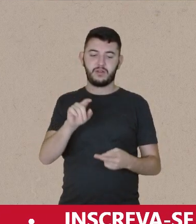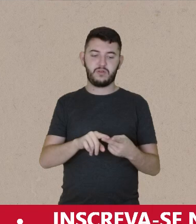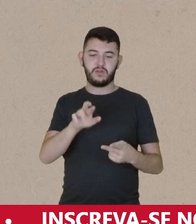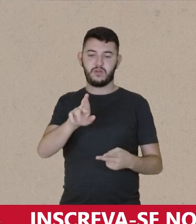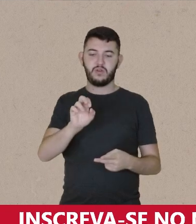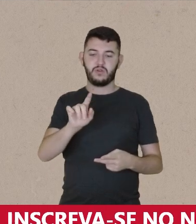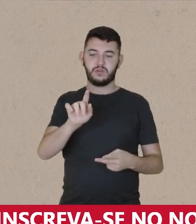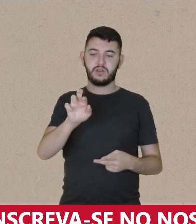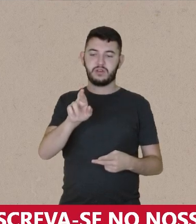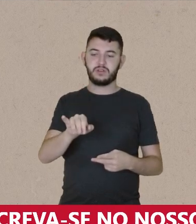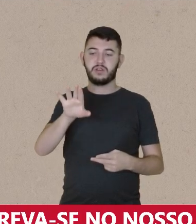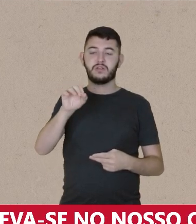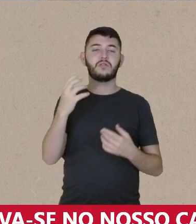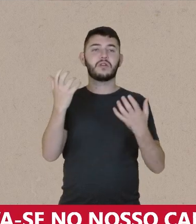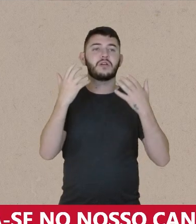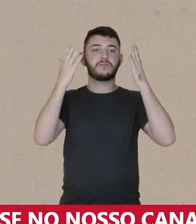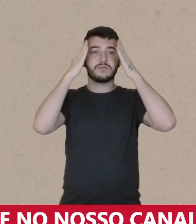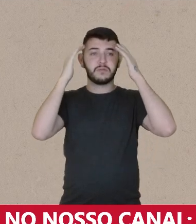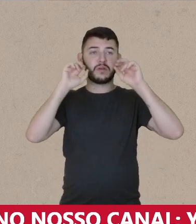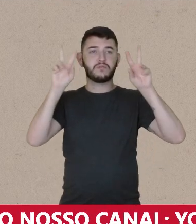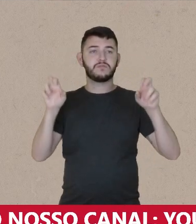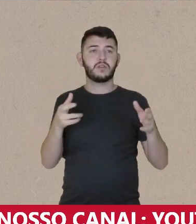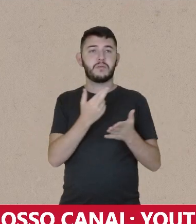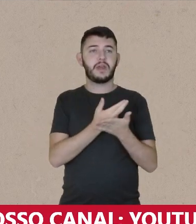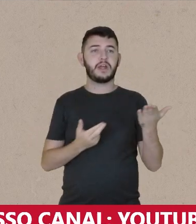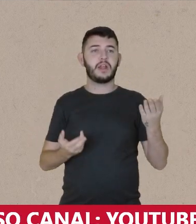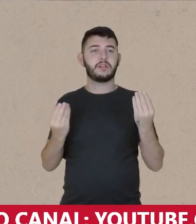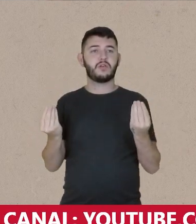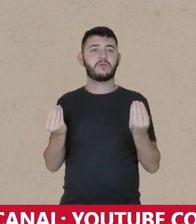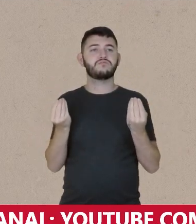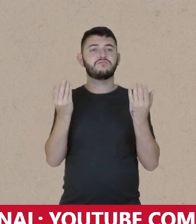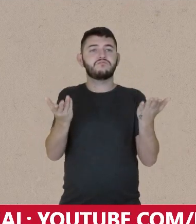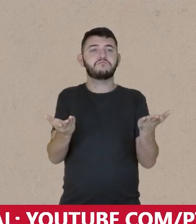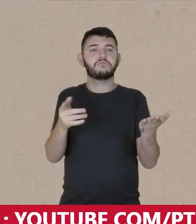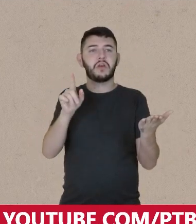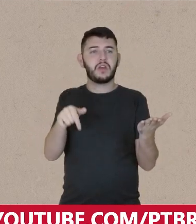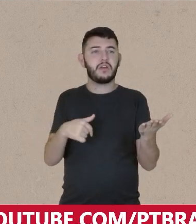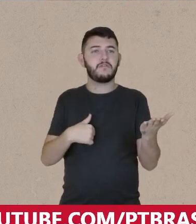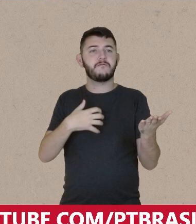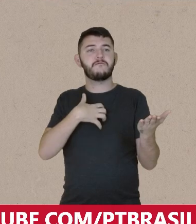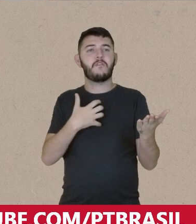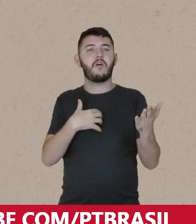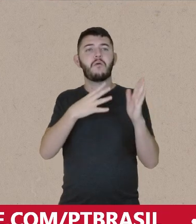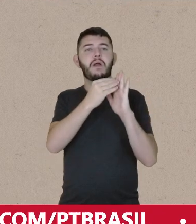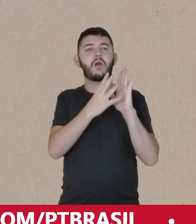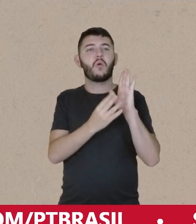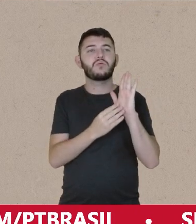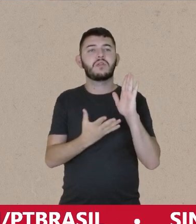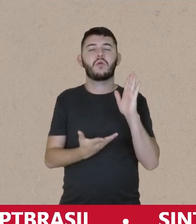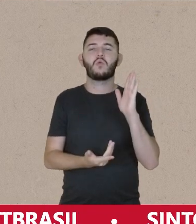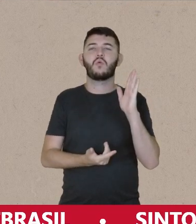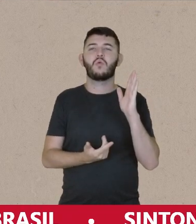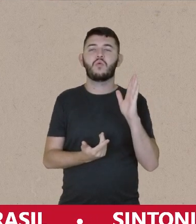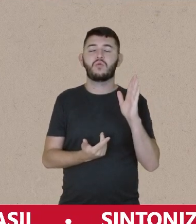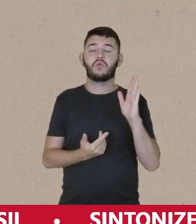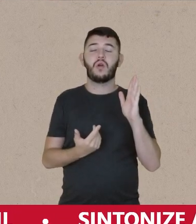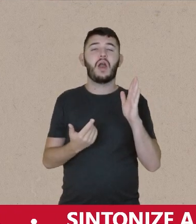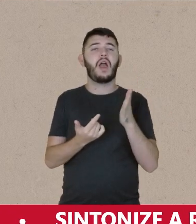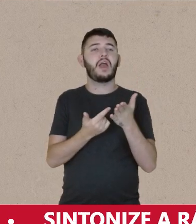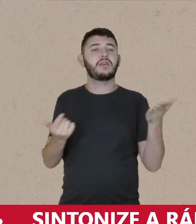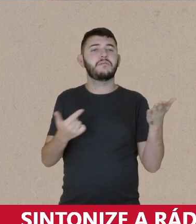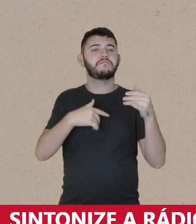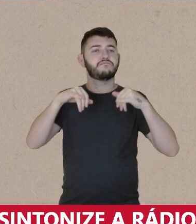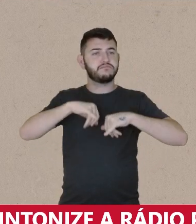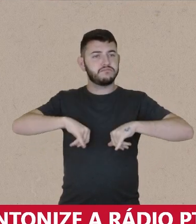a polêmica em relação à entrega do relatório, Ana. É de forma, é de conteúdo? A imprensa está